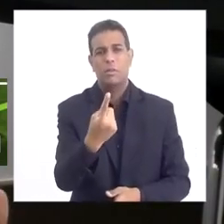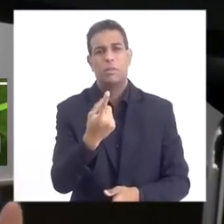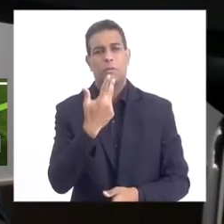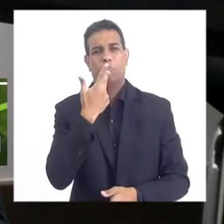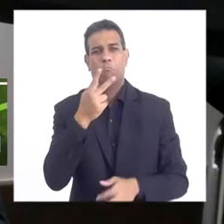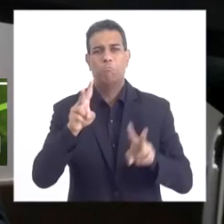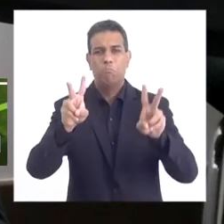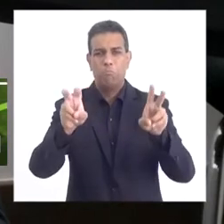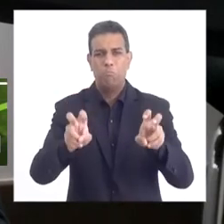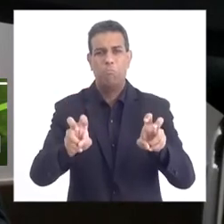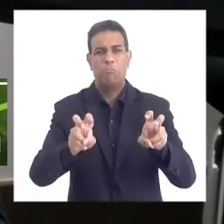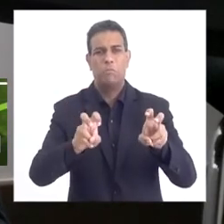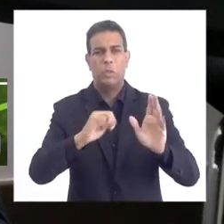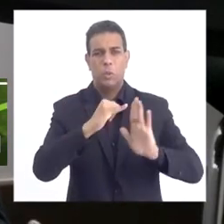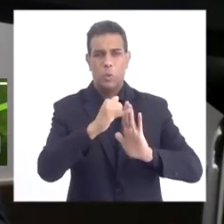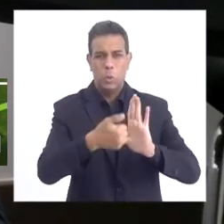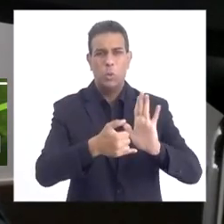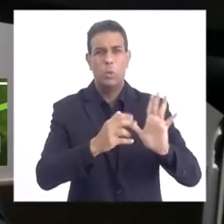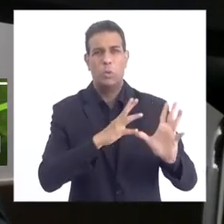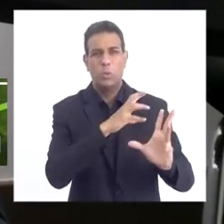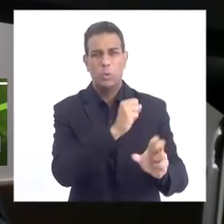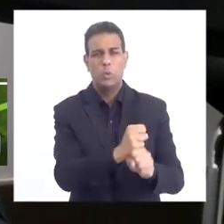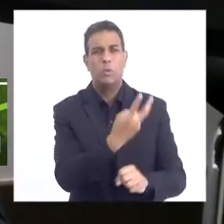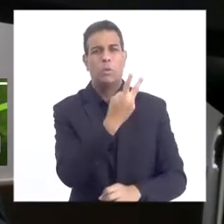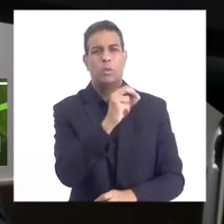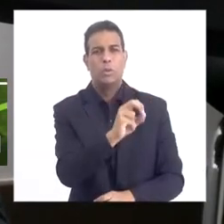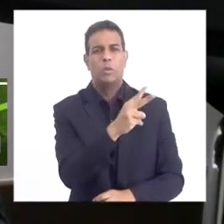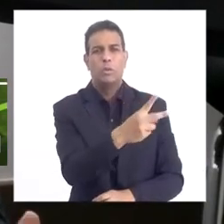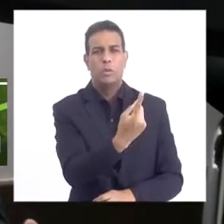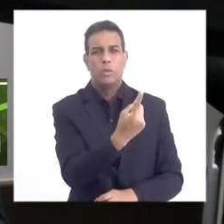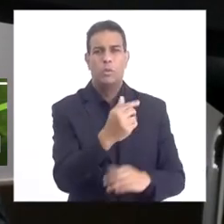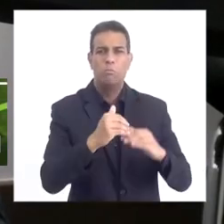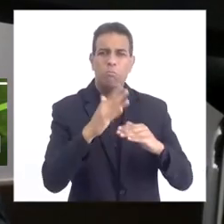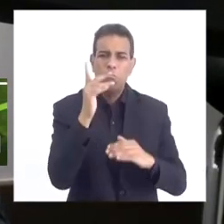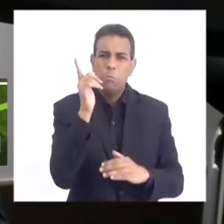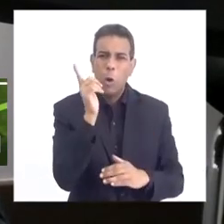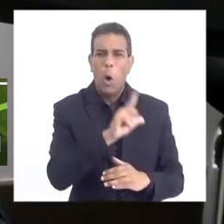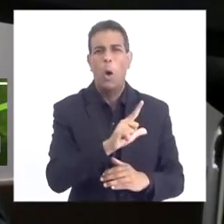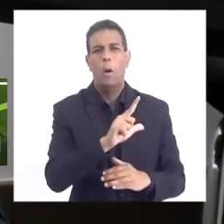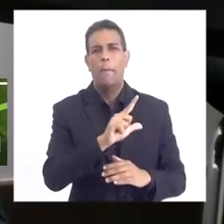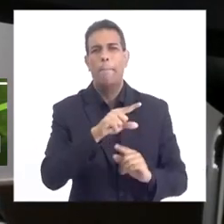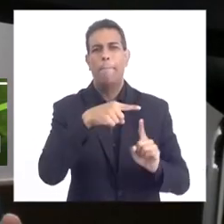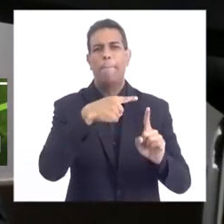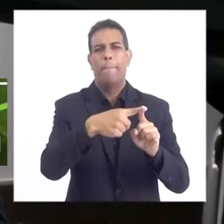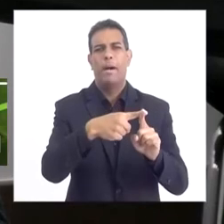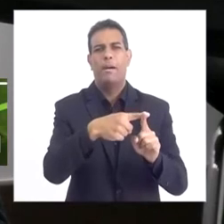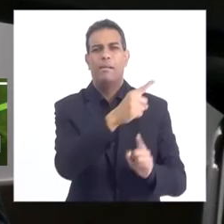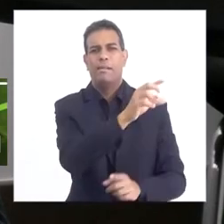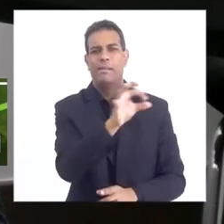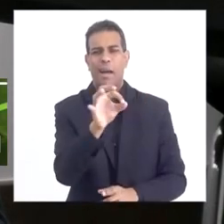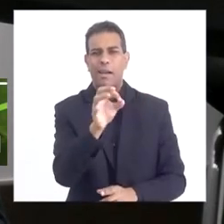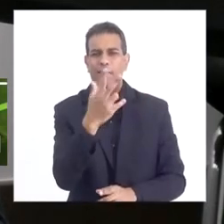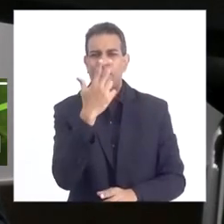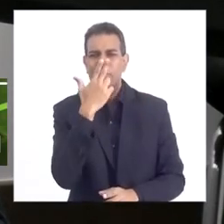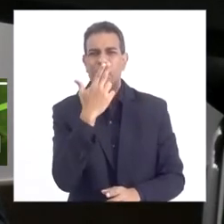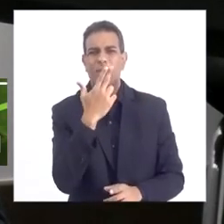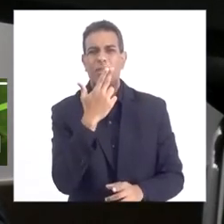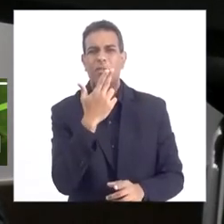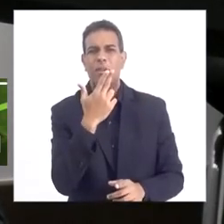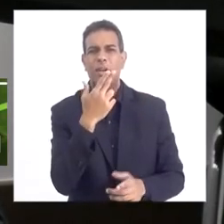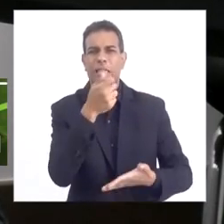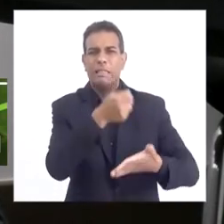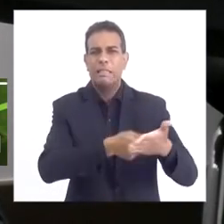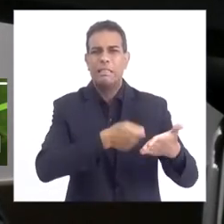dizendo que a inflação acumulada de 21, se não der mais maior que 10, vai bater a porta dos